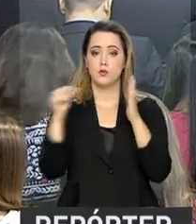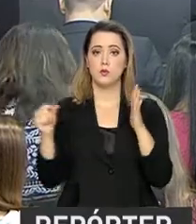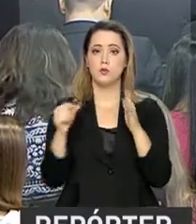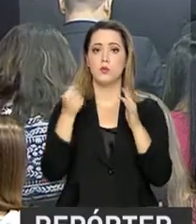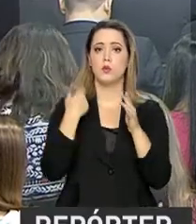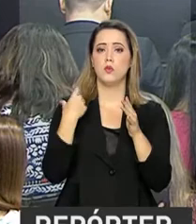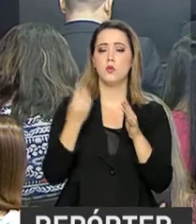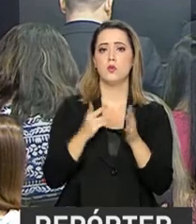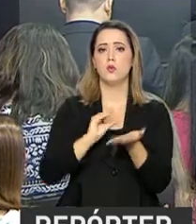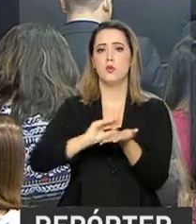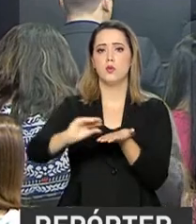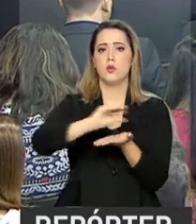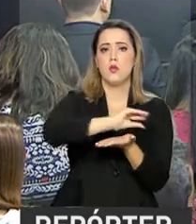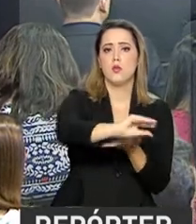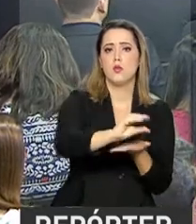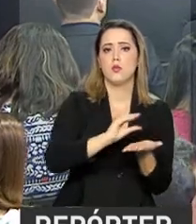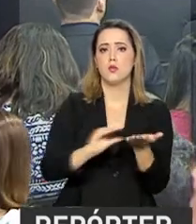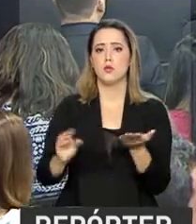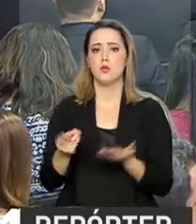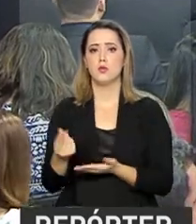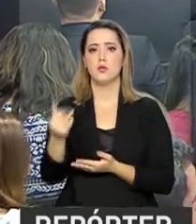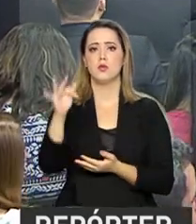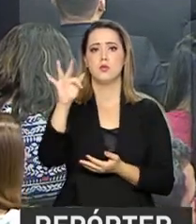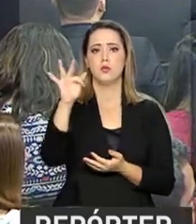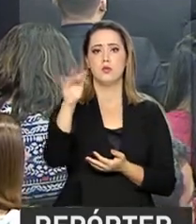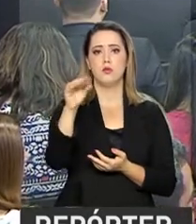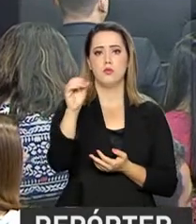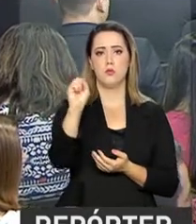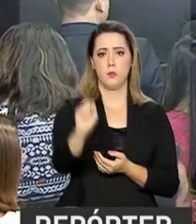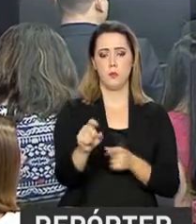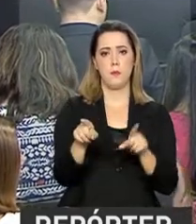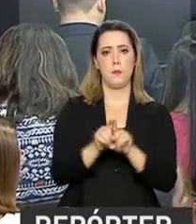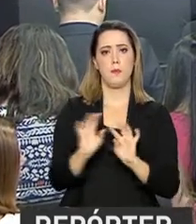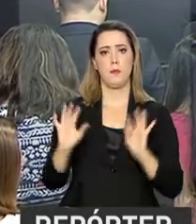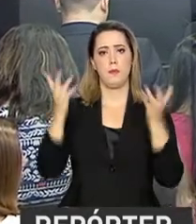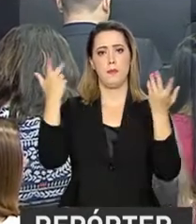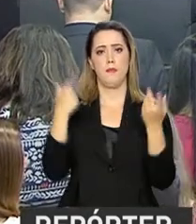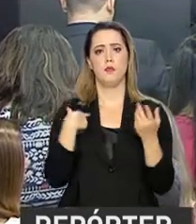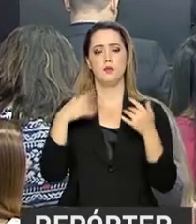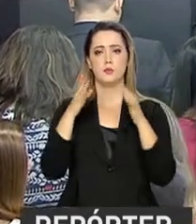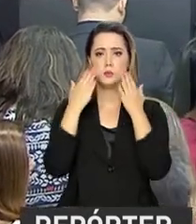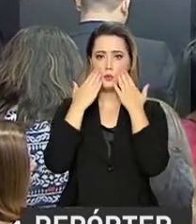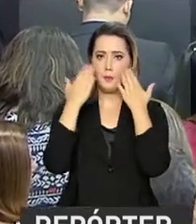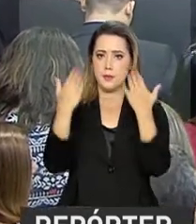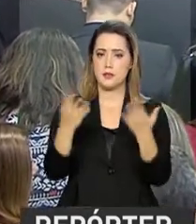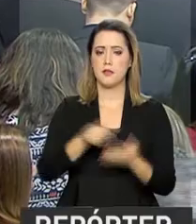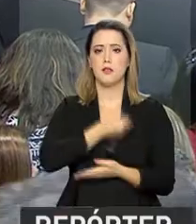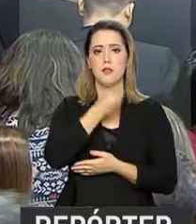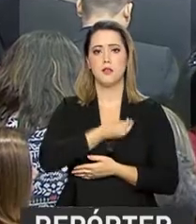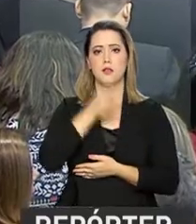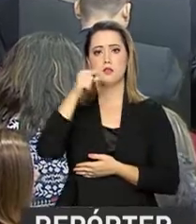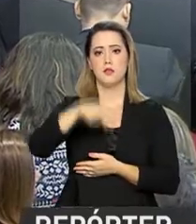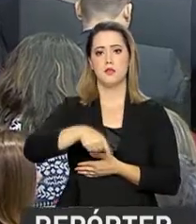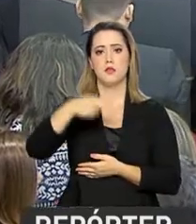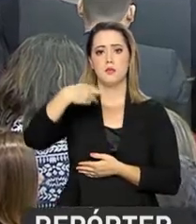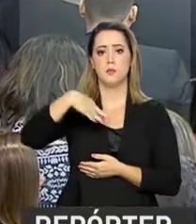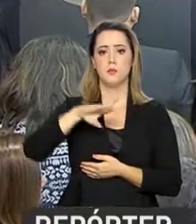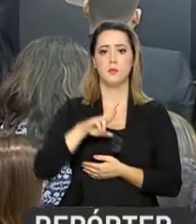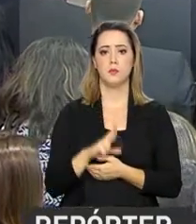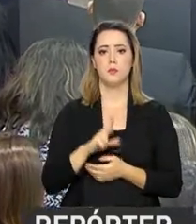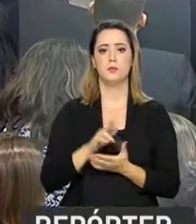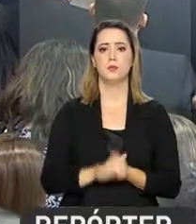planalto a distribuição dos resultados do fgts a cerimônia vai ser transmitido ao vivo aqui pela